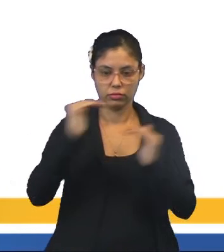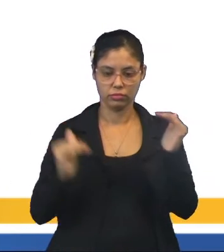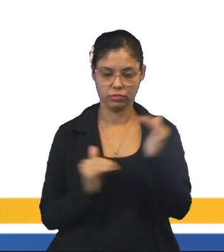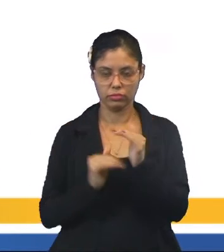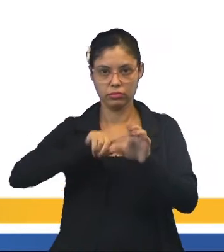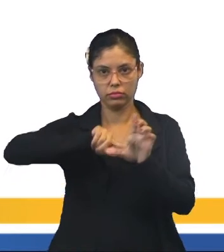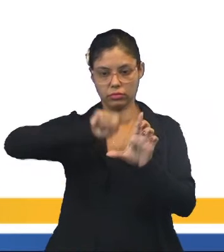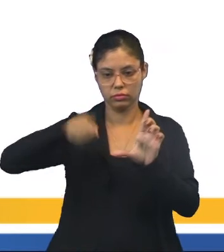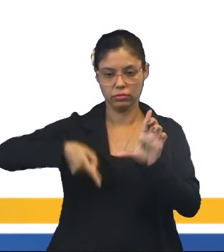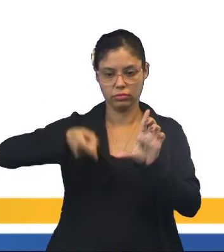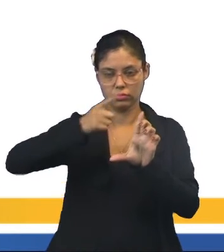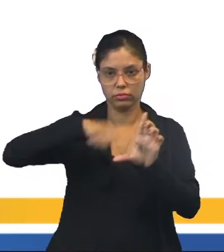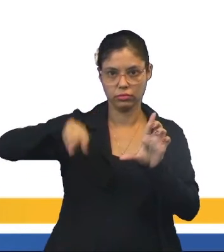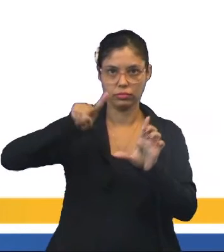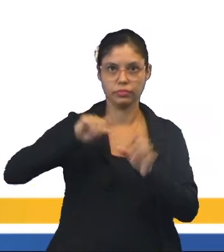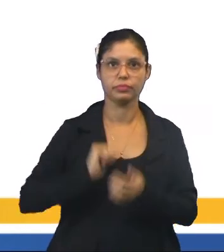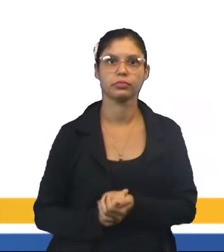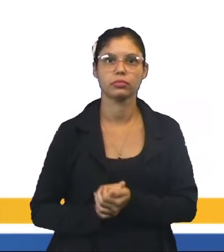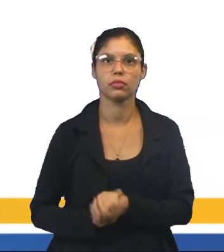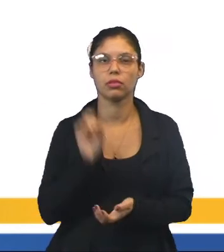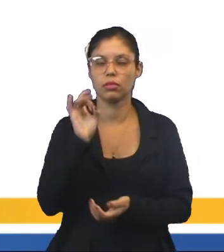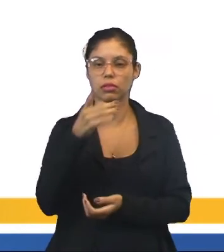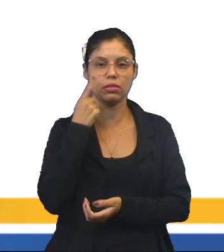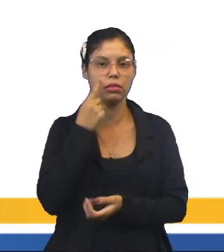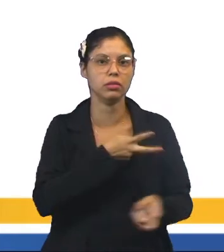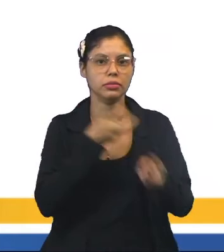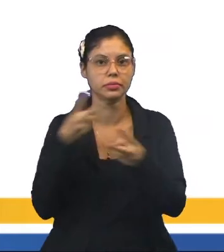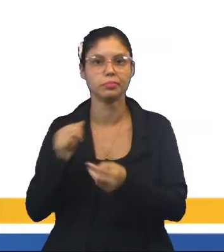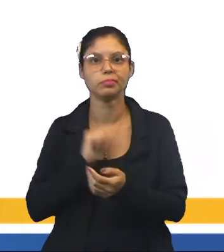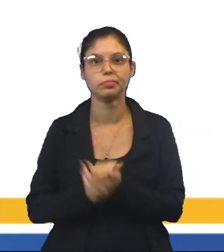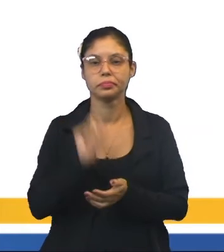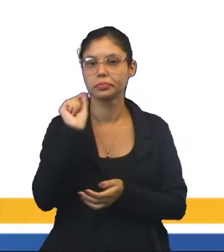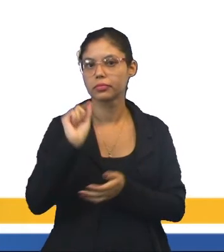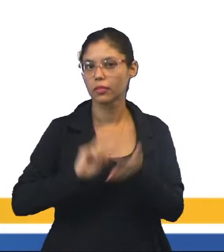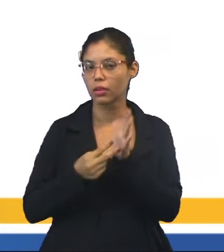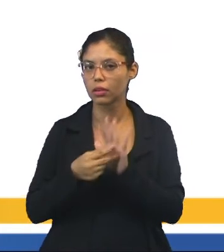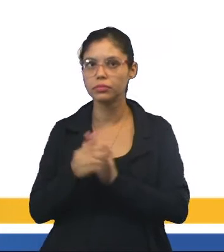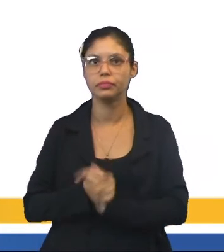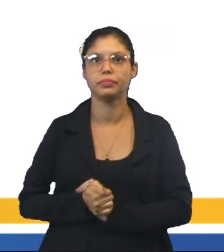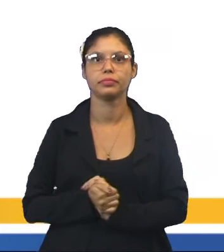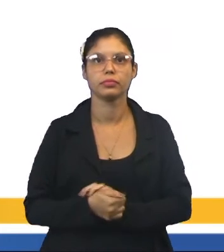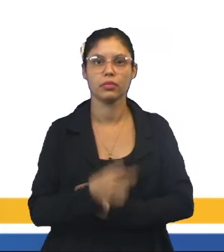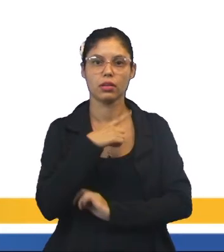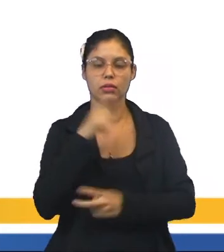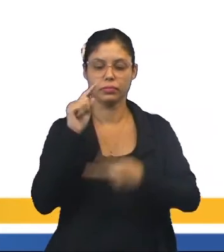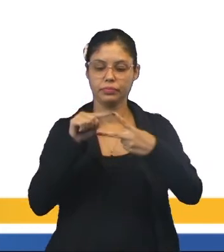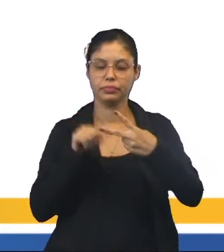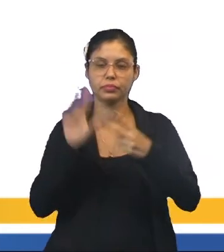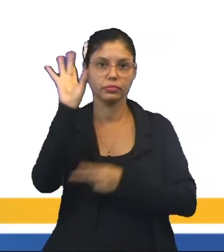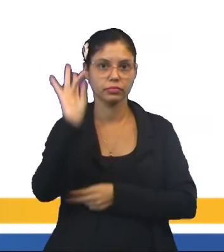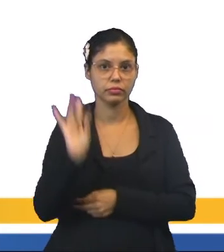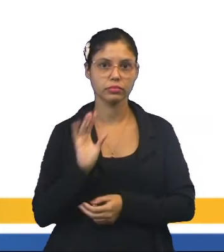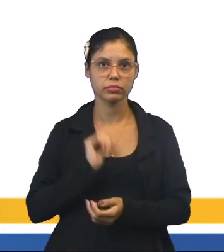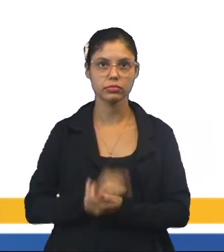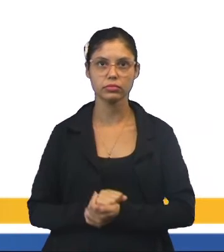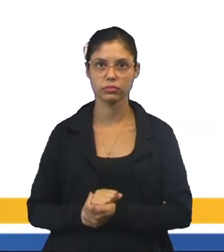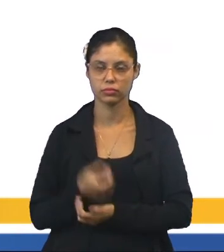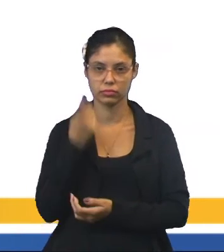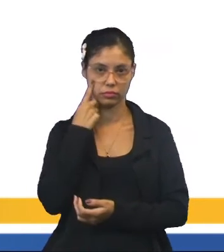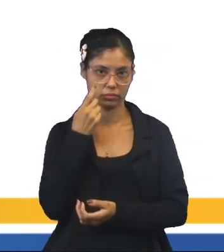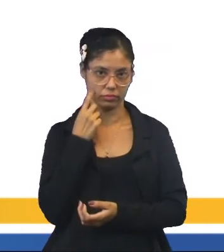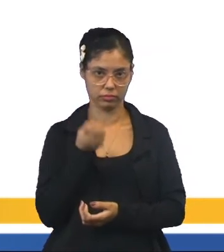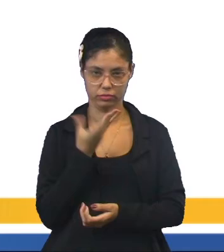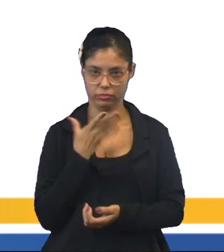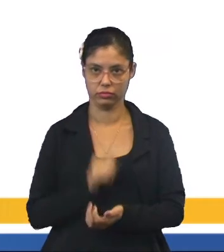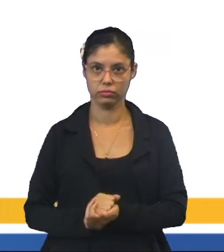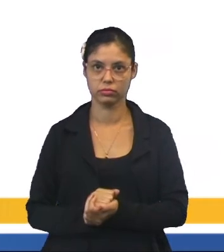baixo, certo? Portanto, basta observar o seguinte, tenho dois detalhes. Observem